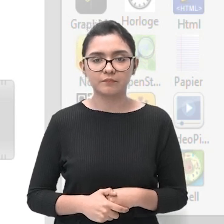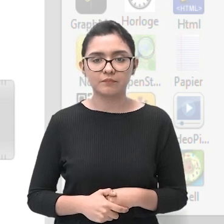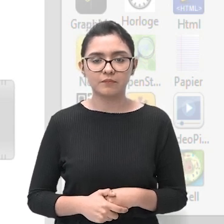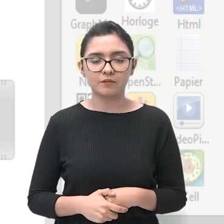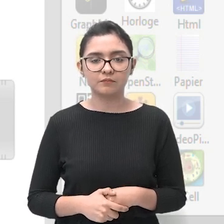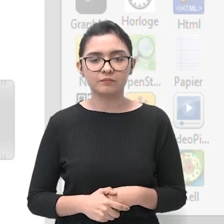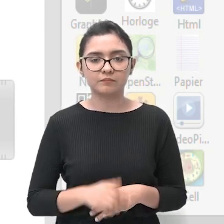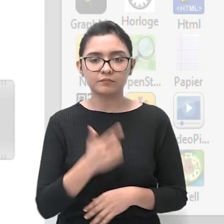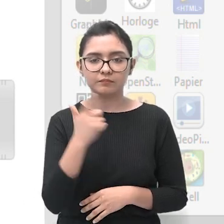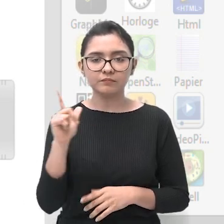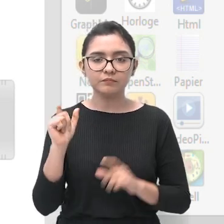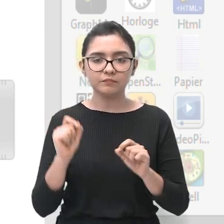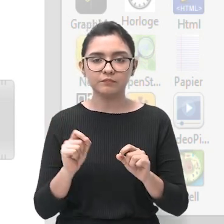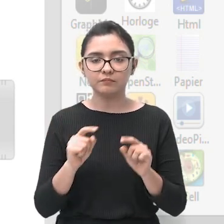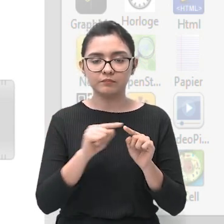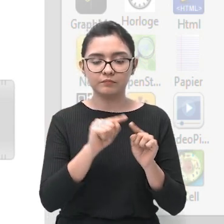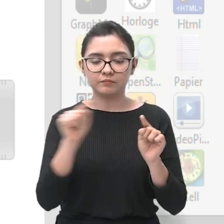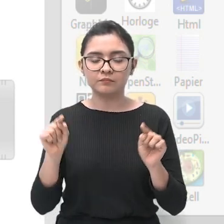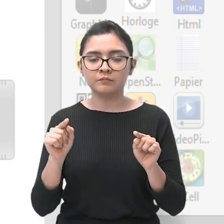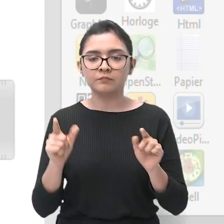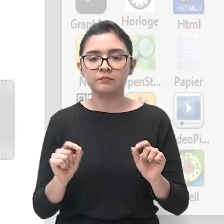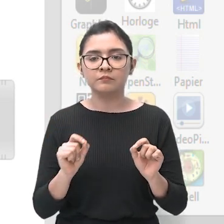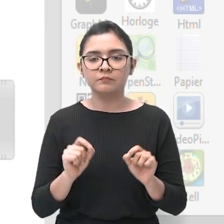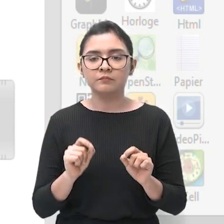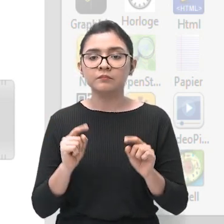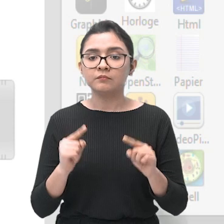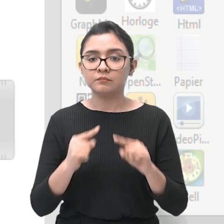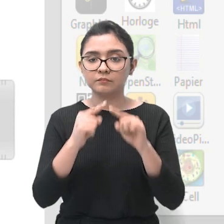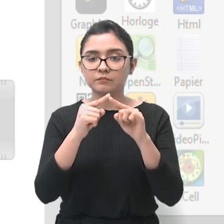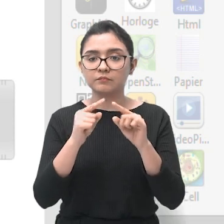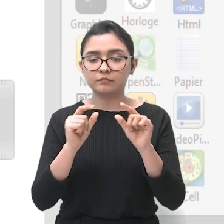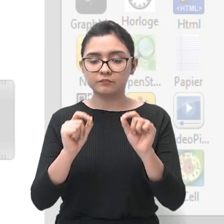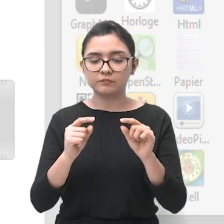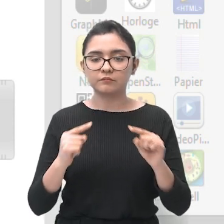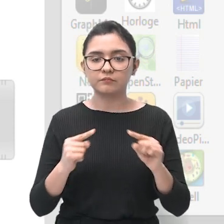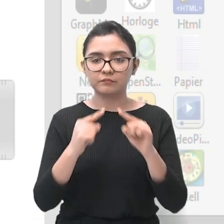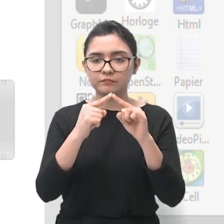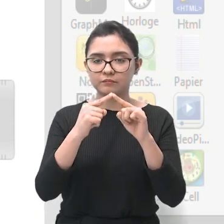o outro arco. Esse ponto aqui, alunos,